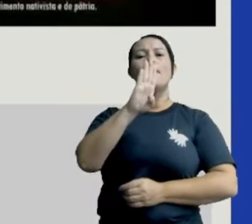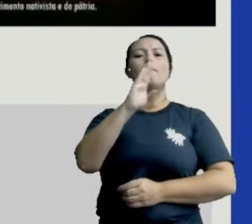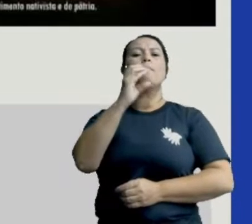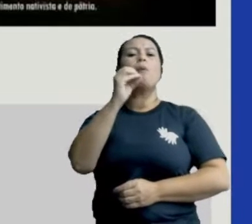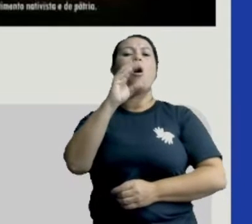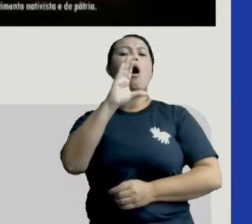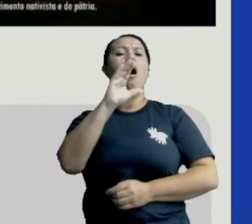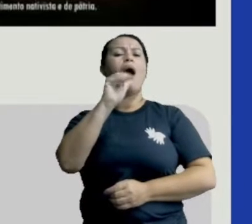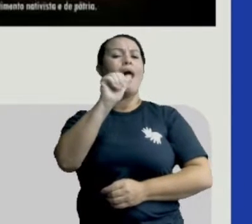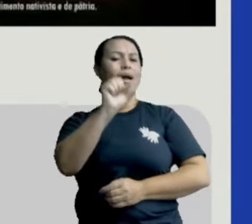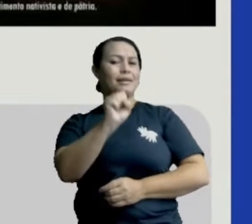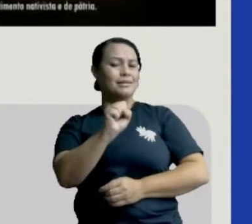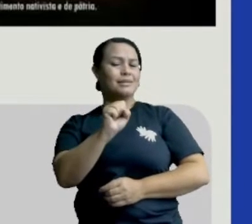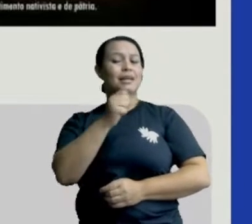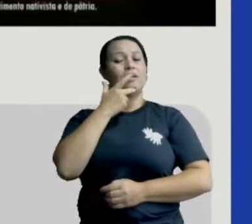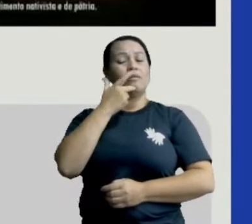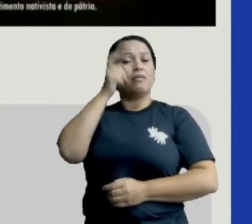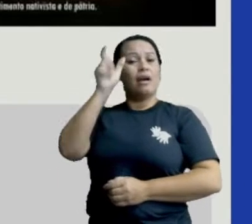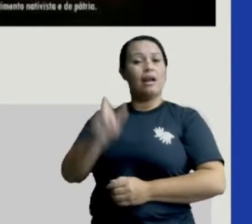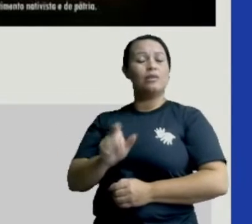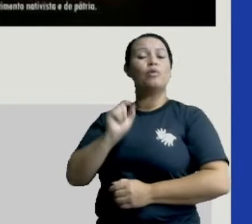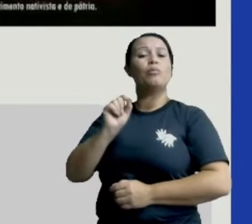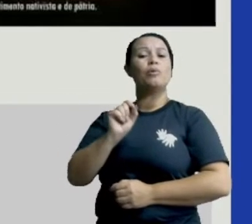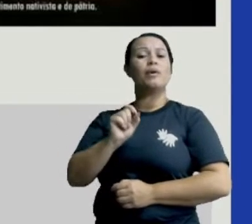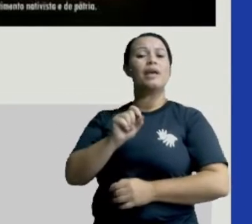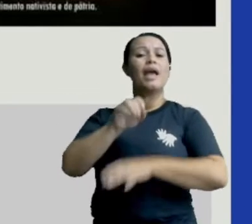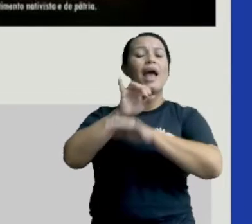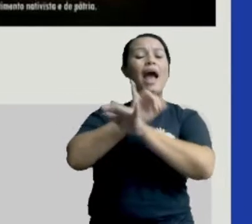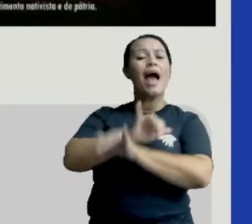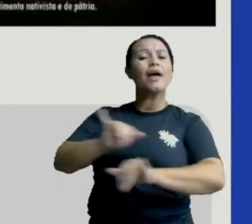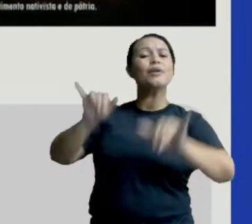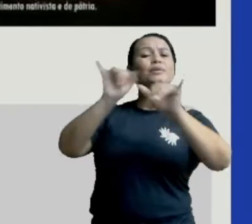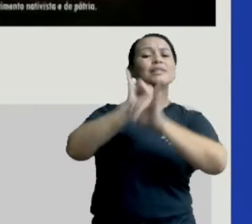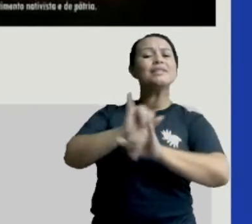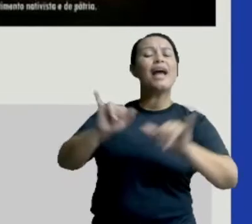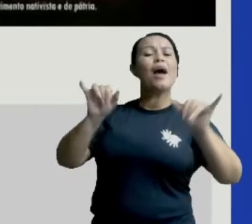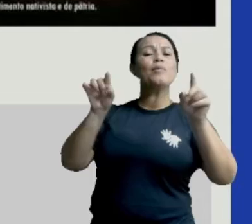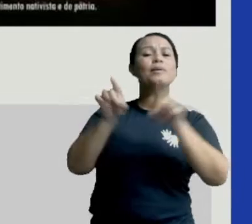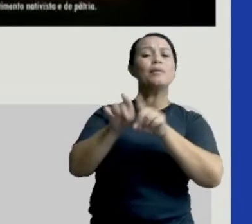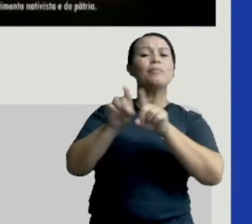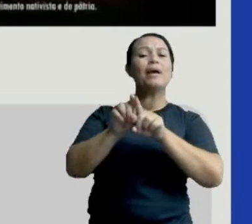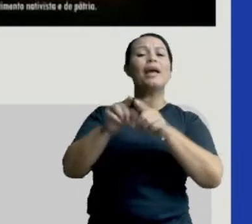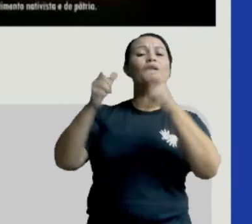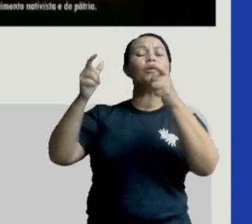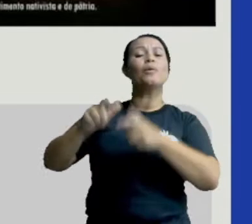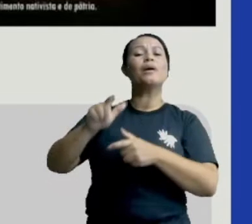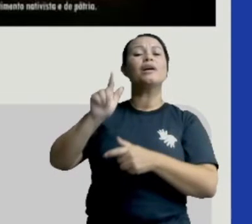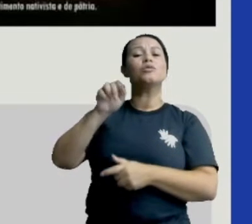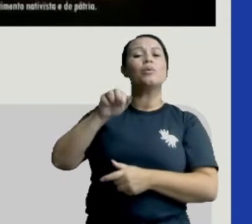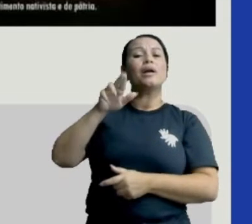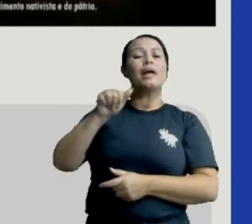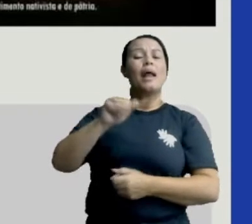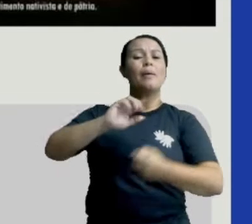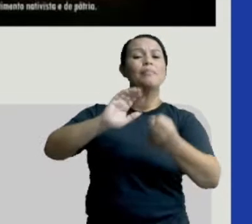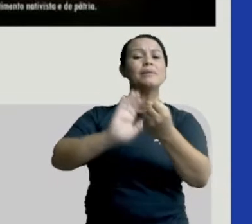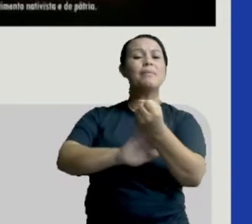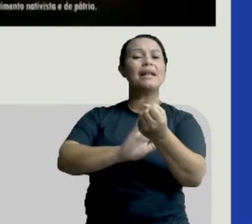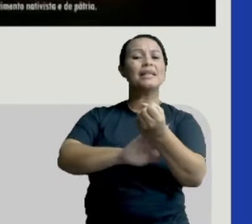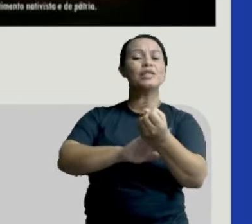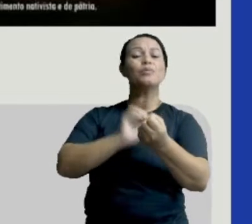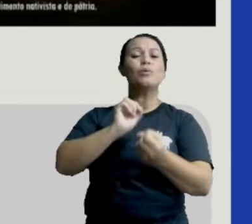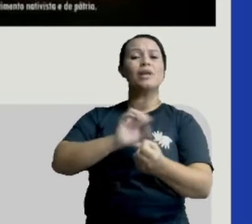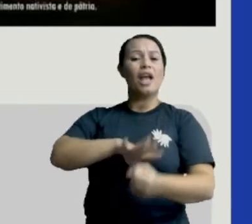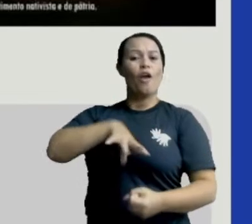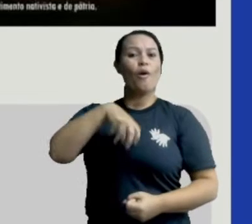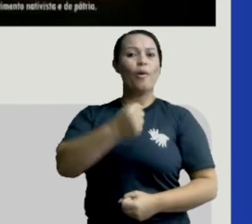da Câmara Cascudo, anunciava os longínquos Guararapes no batismo do sangue valente. A